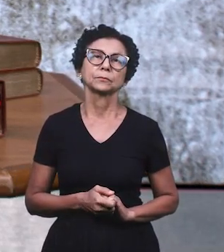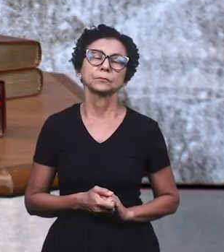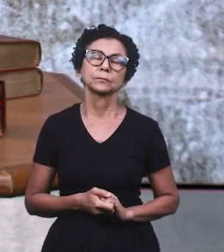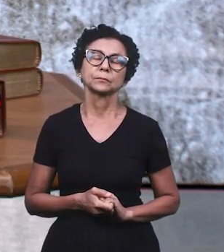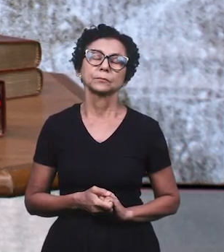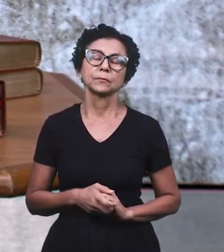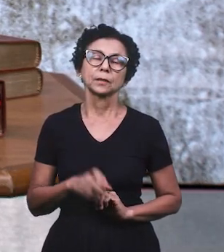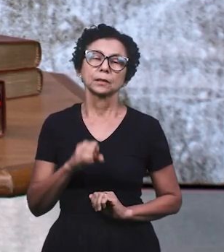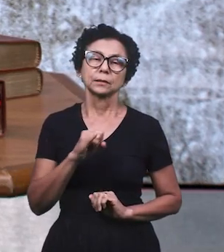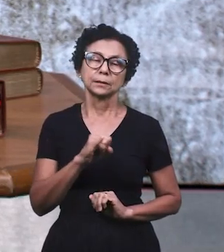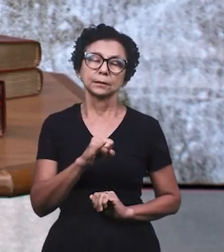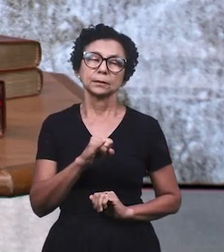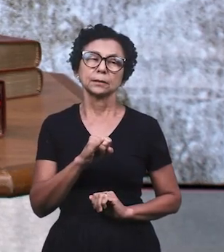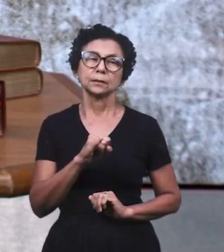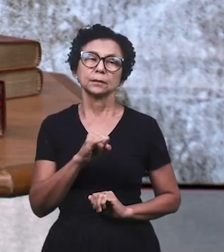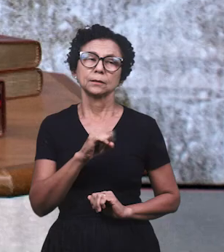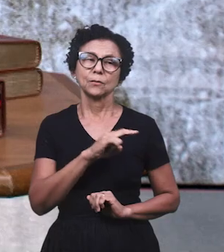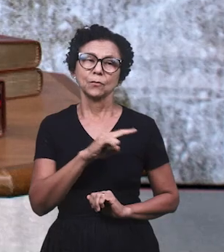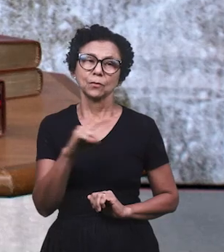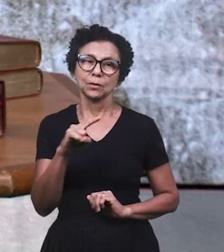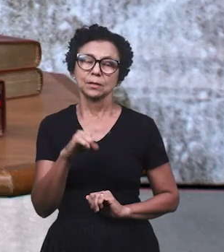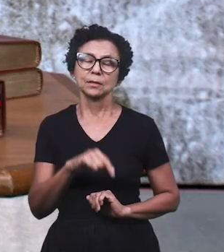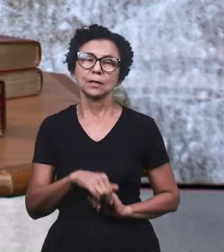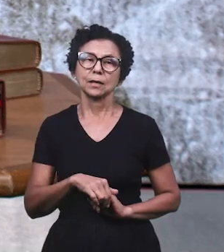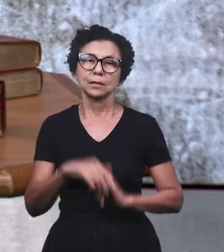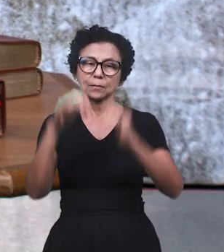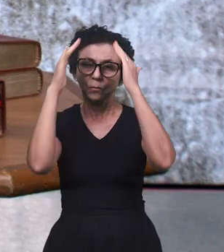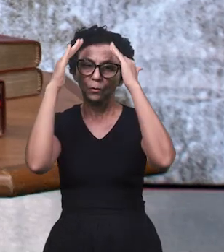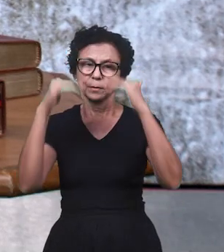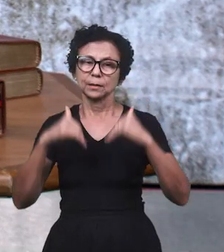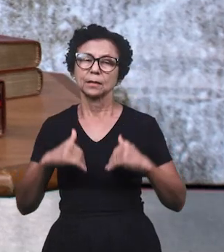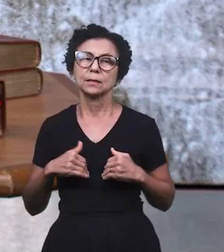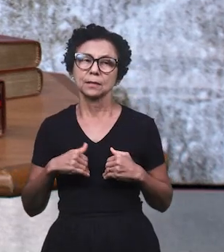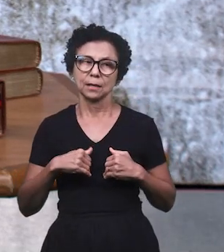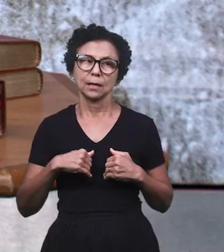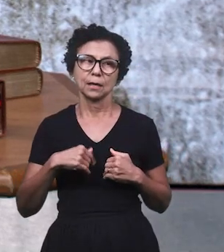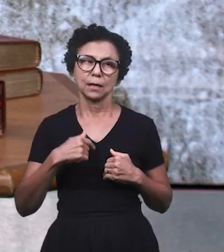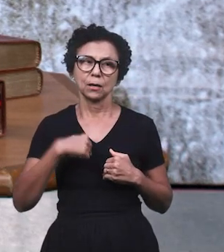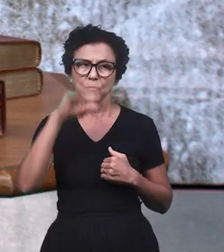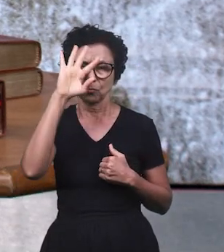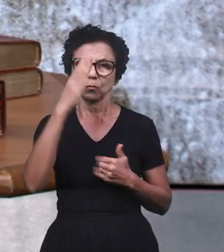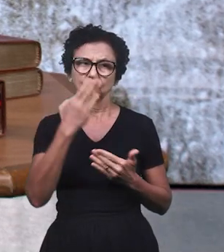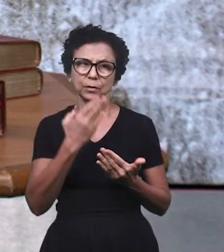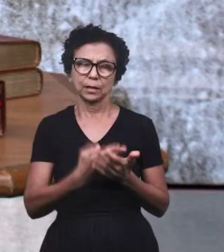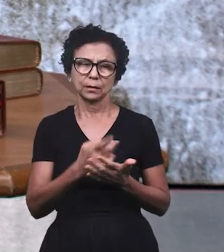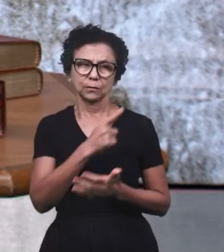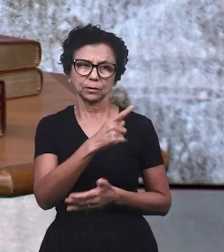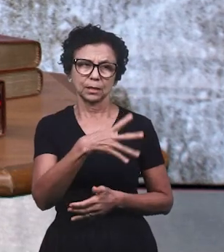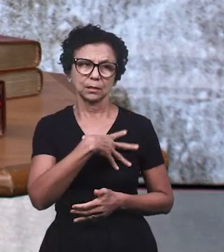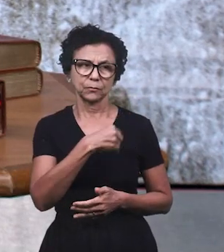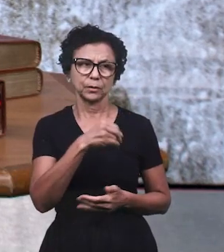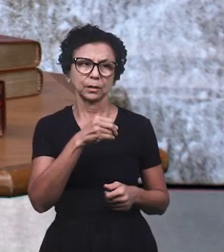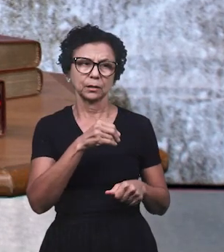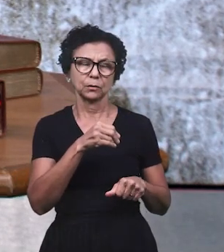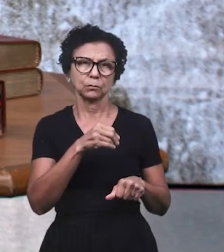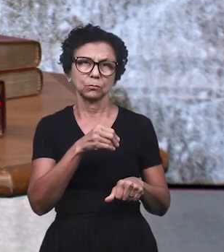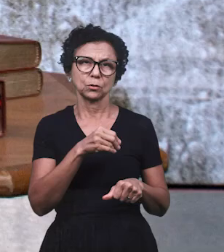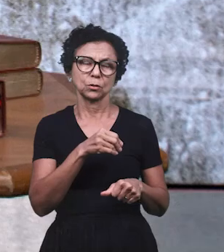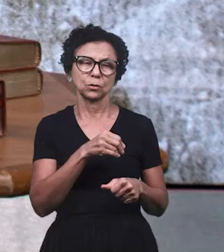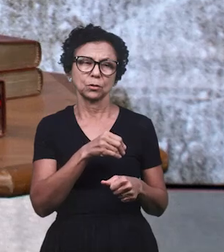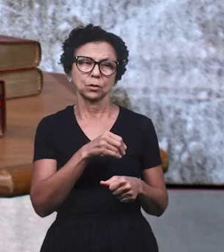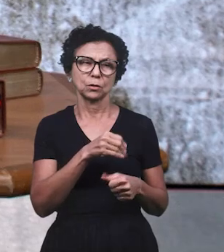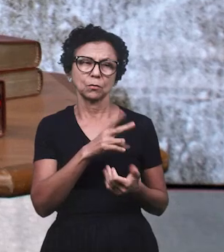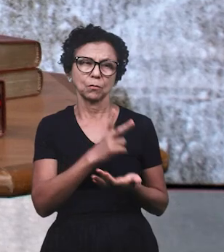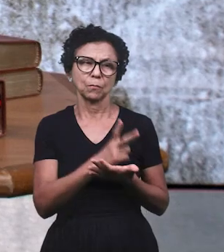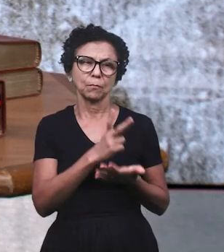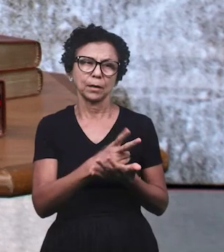eles estavam dizendo era verdade, que eles eram filhos de um mesmo pai e que eles não seriam espias. Mas tudo